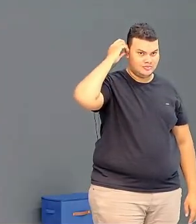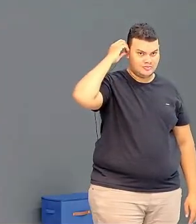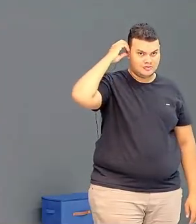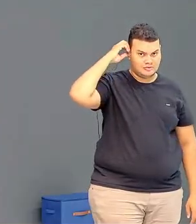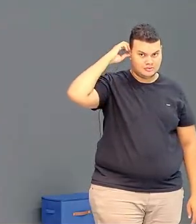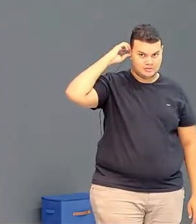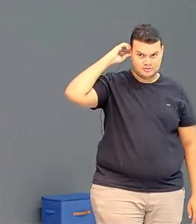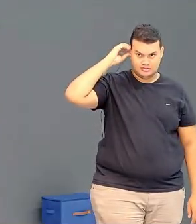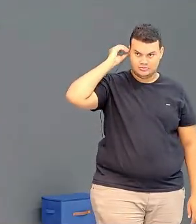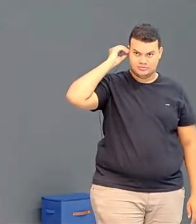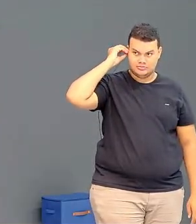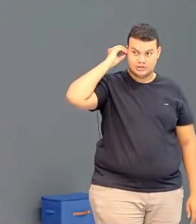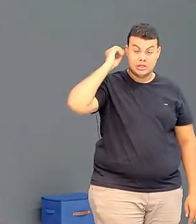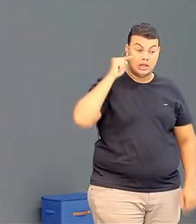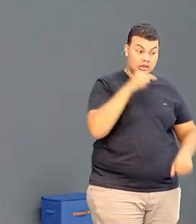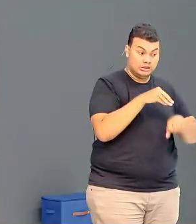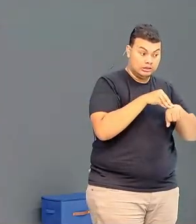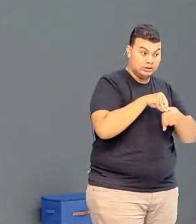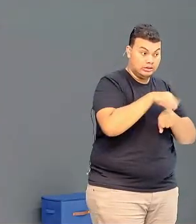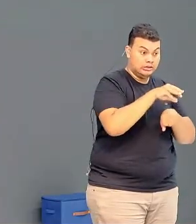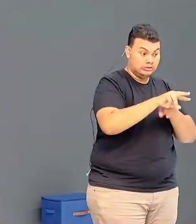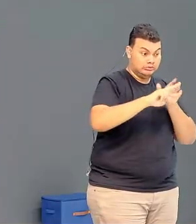Argumentos que se tornaram decretos,